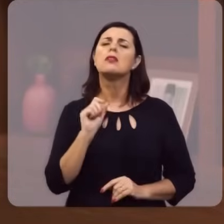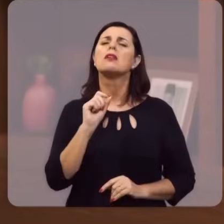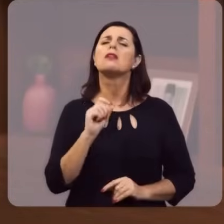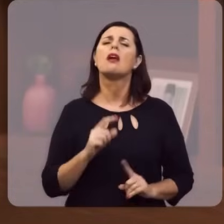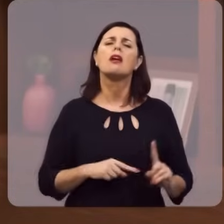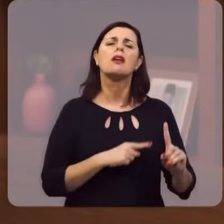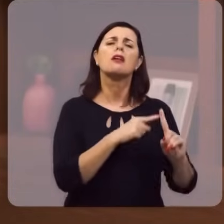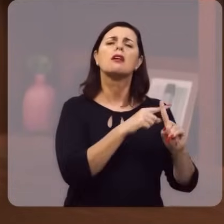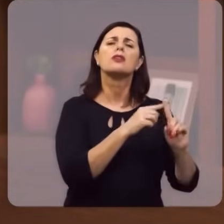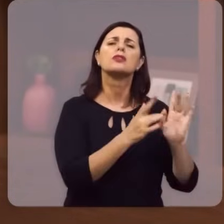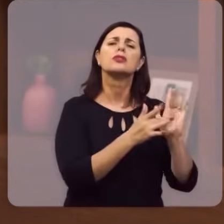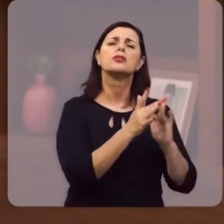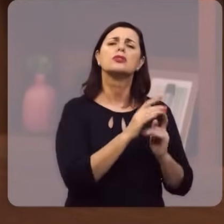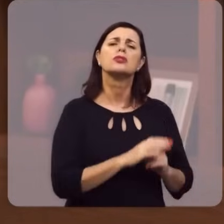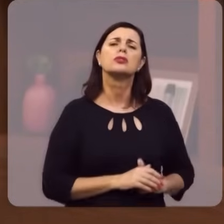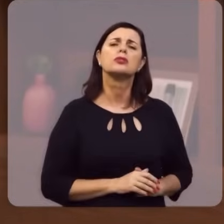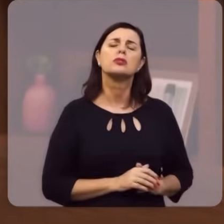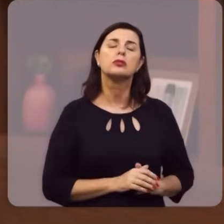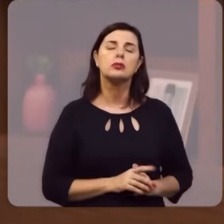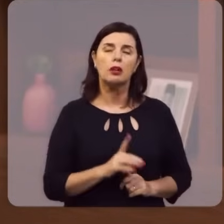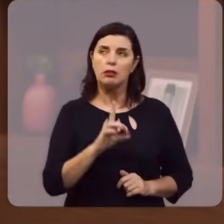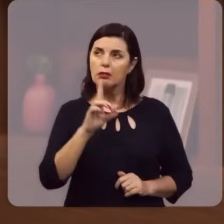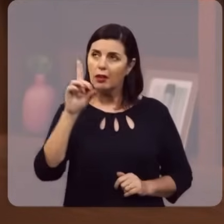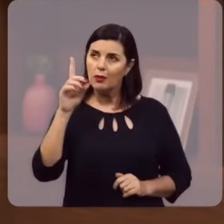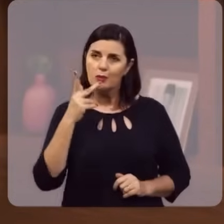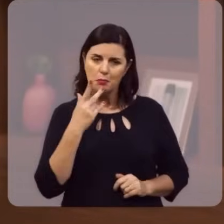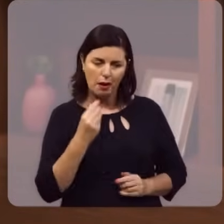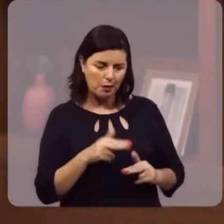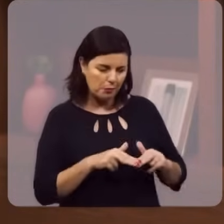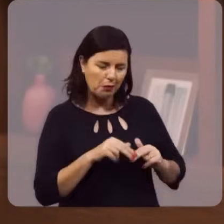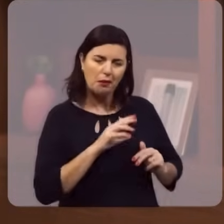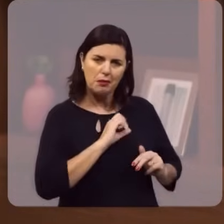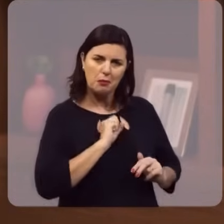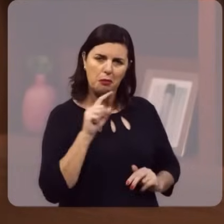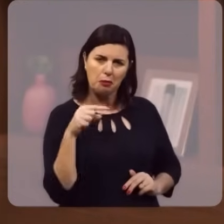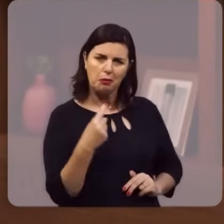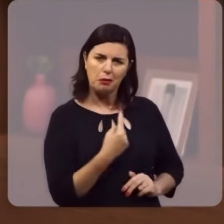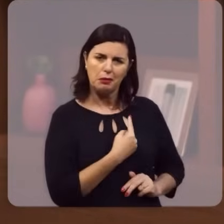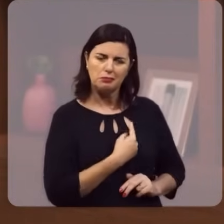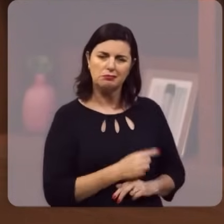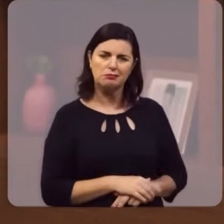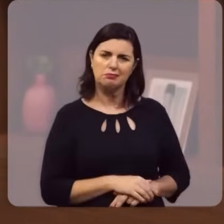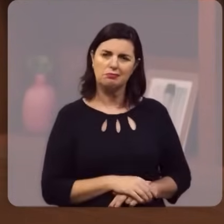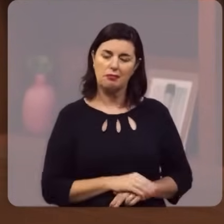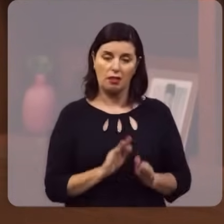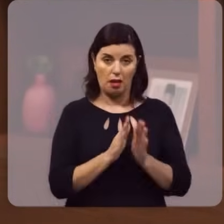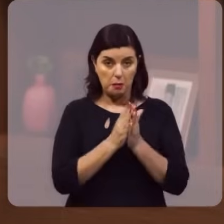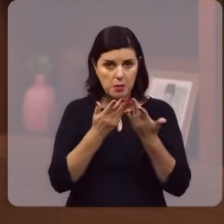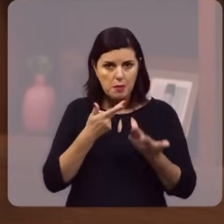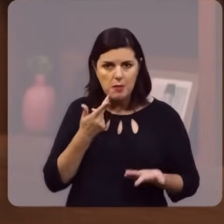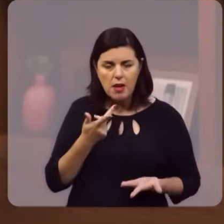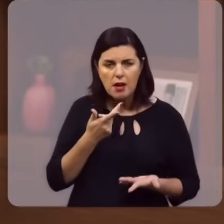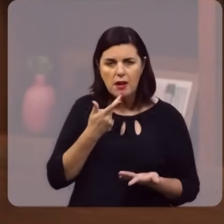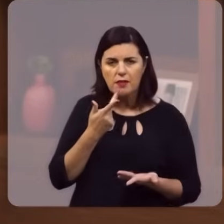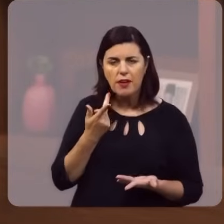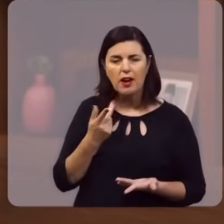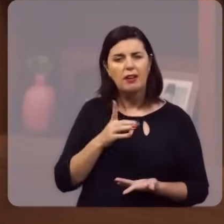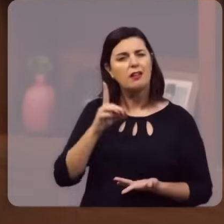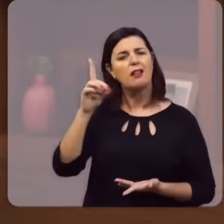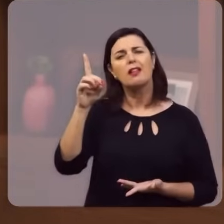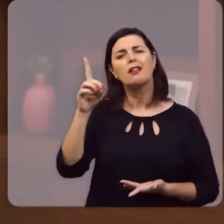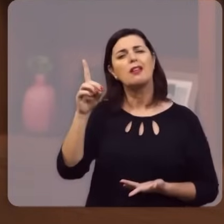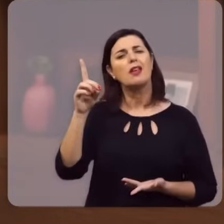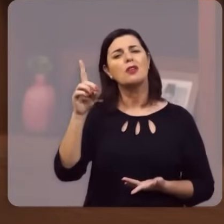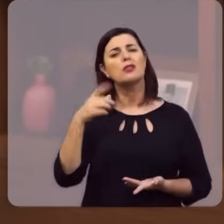Quem levou Jesus a cruz foi o pai por amor diz a Bíblia que Deus não poupou